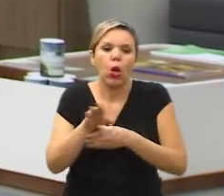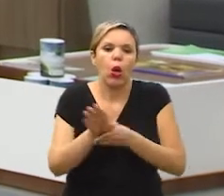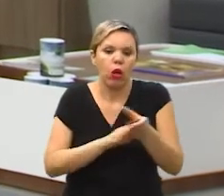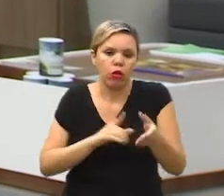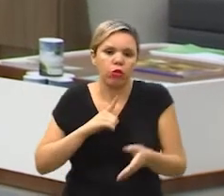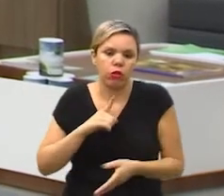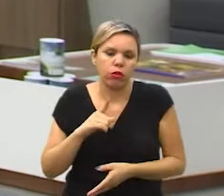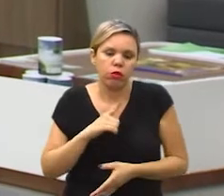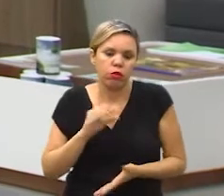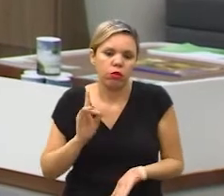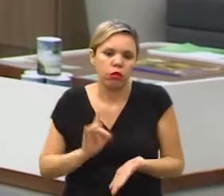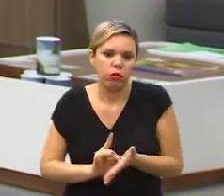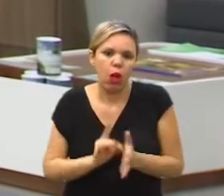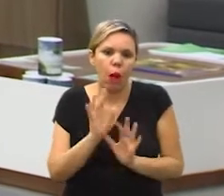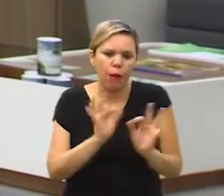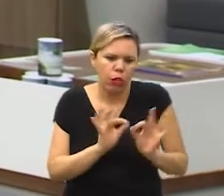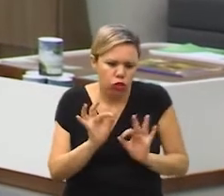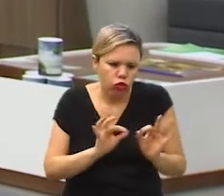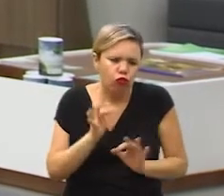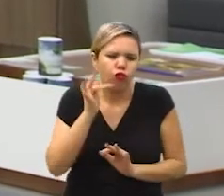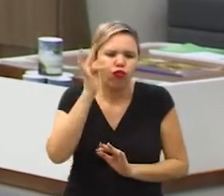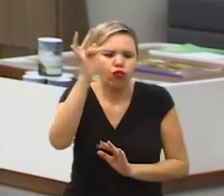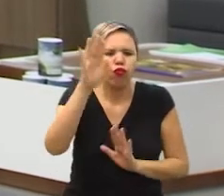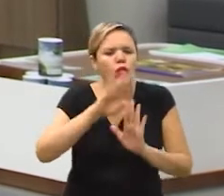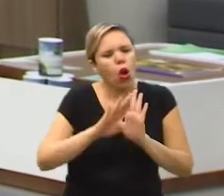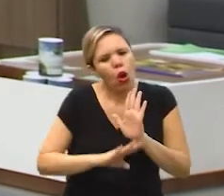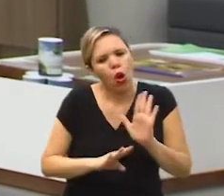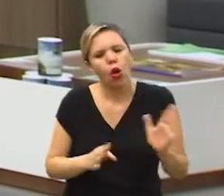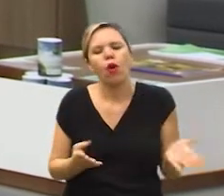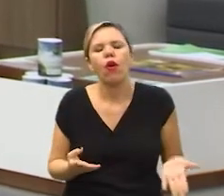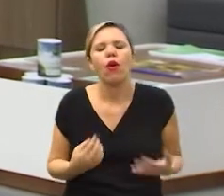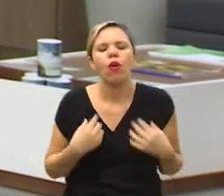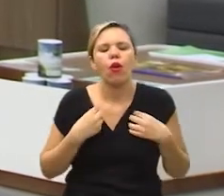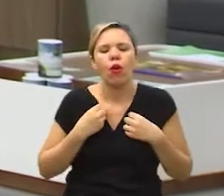tenha realmente uma projeção, uma programação através de